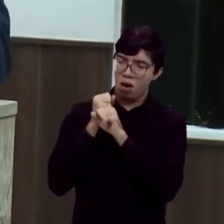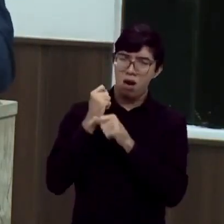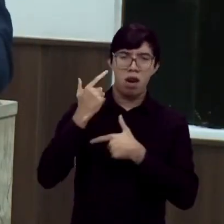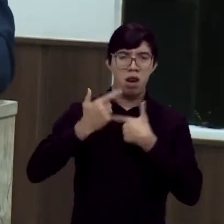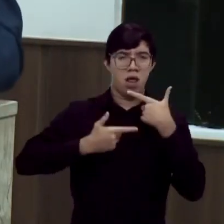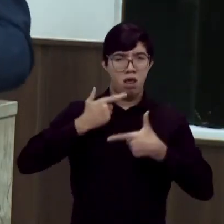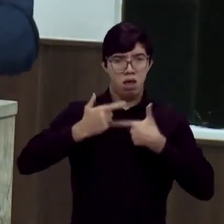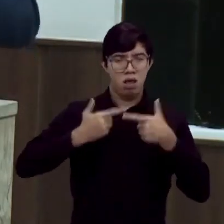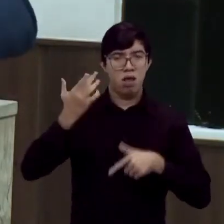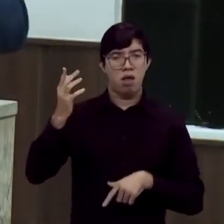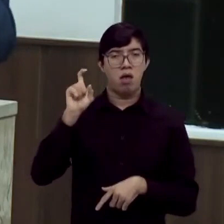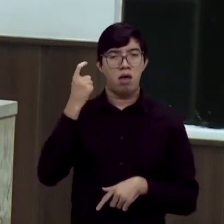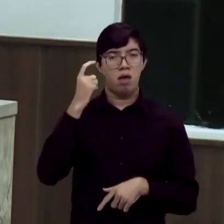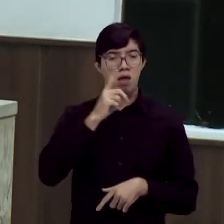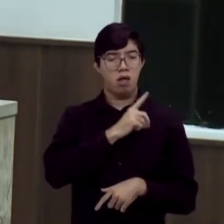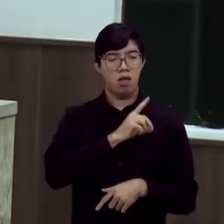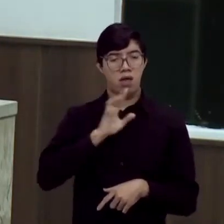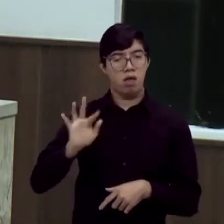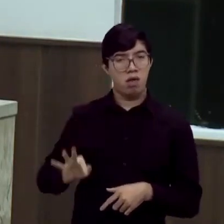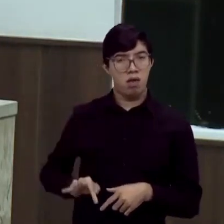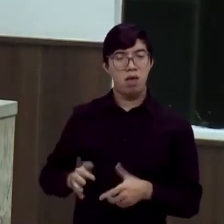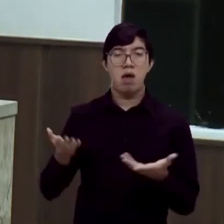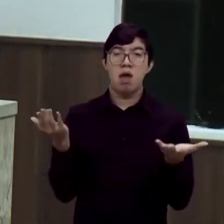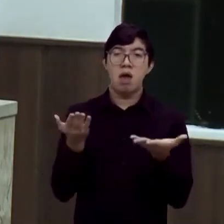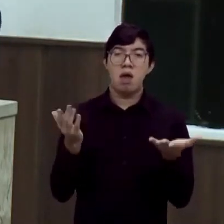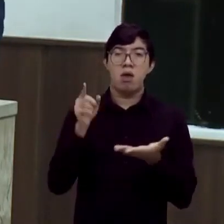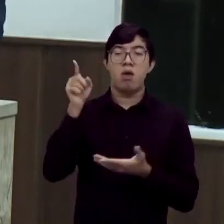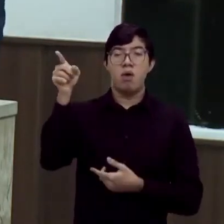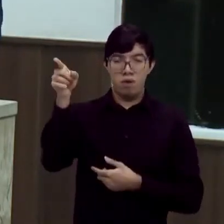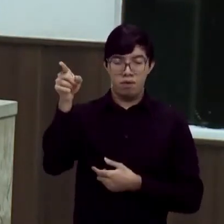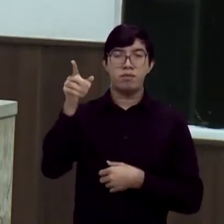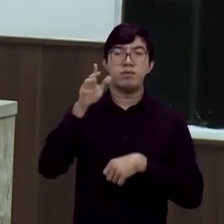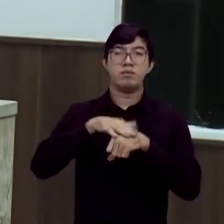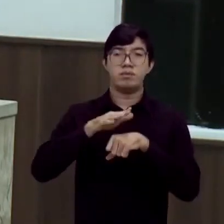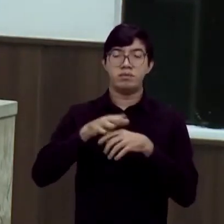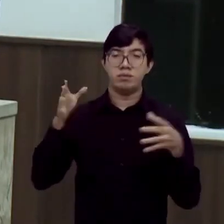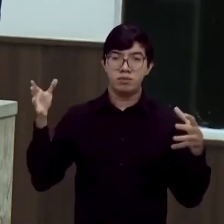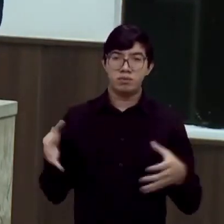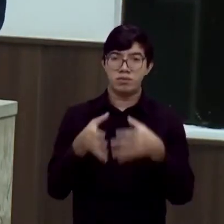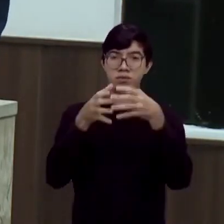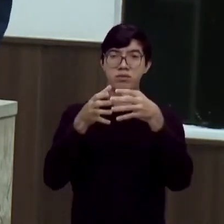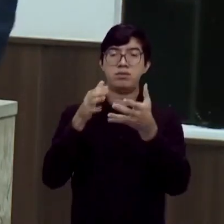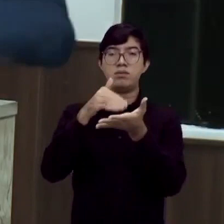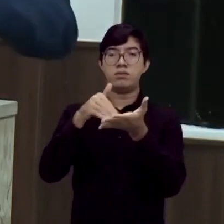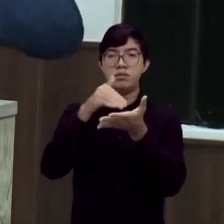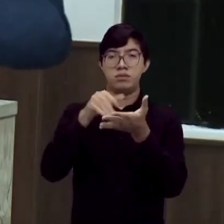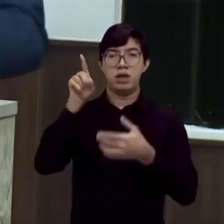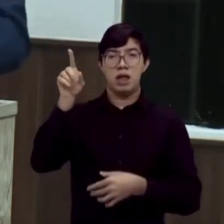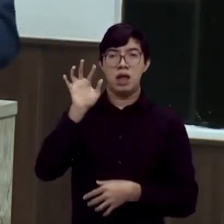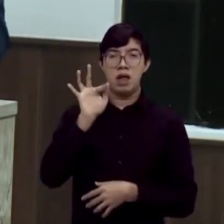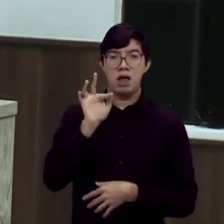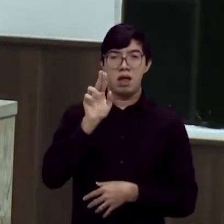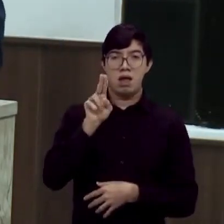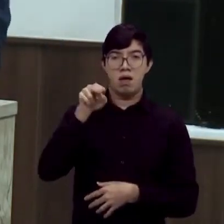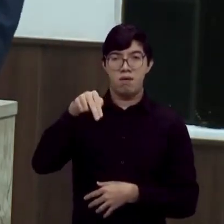Brise, sobre o ex-deputado de hoje, nos dá o privilégio de compor junto com a gestão como secretário da FUNCI. É um orgulho muito grande